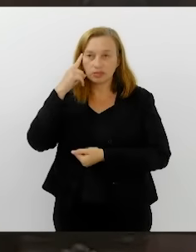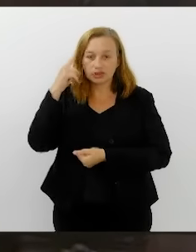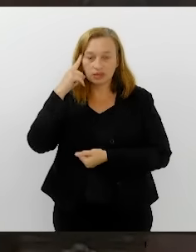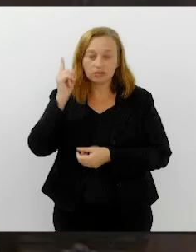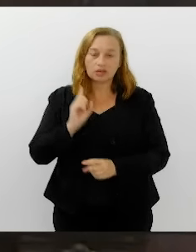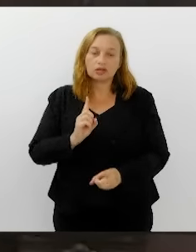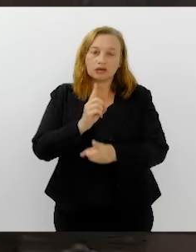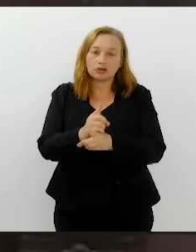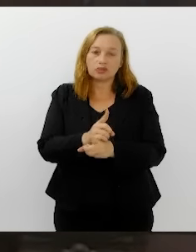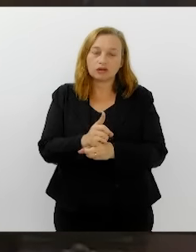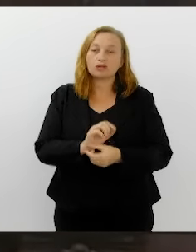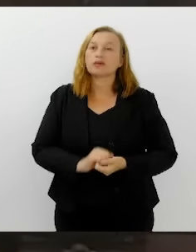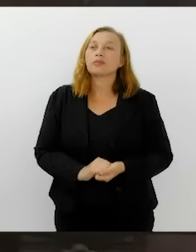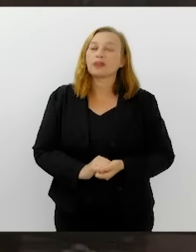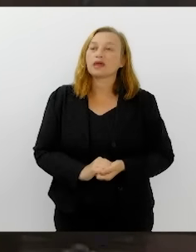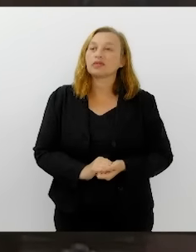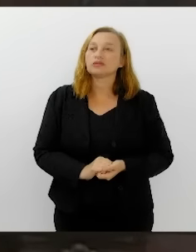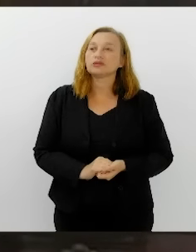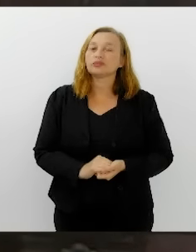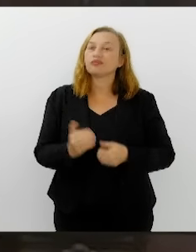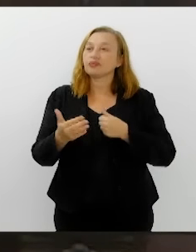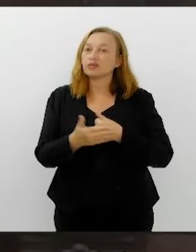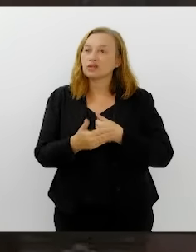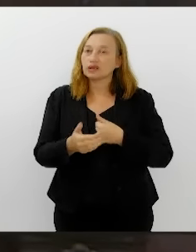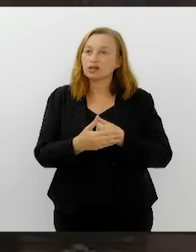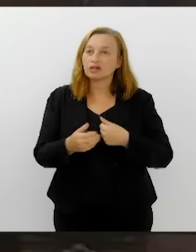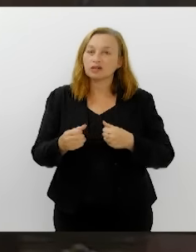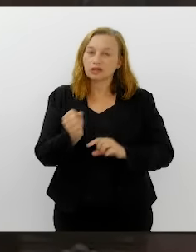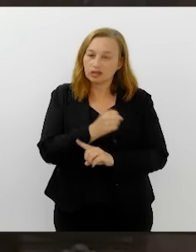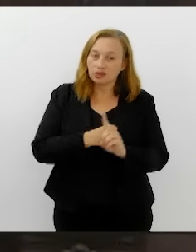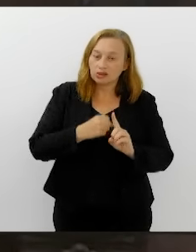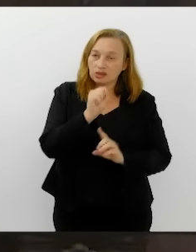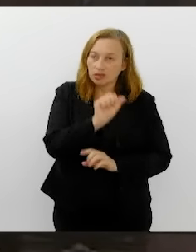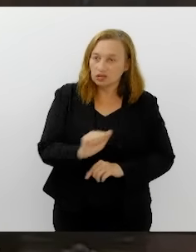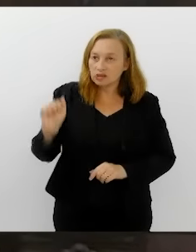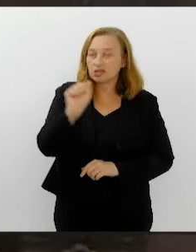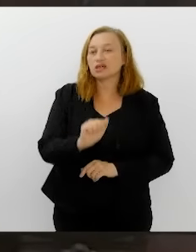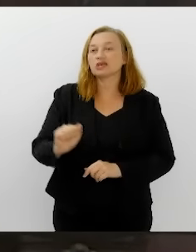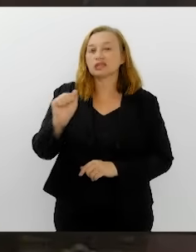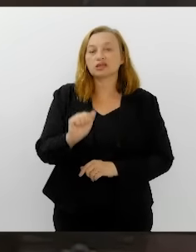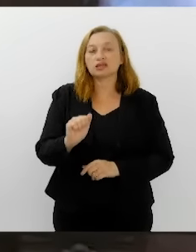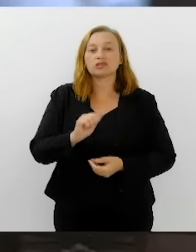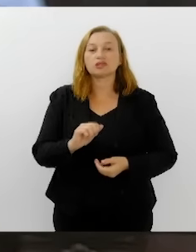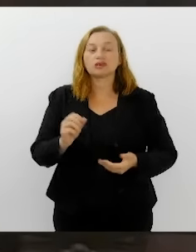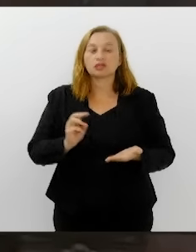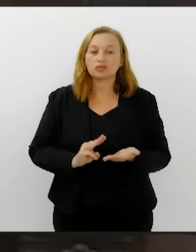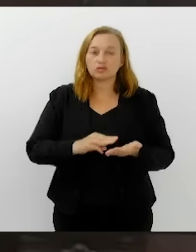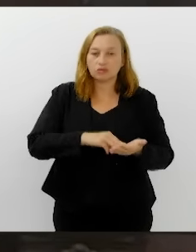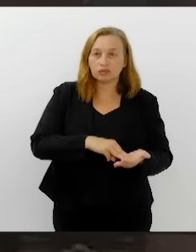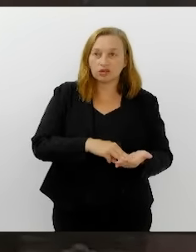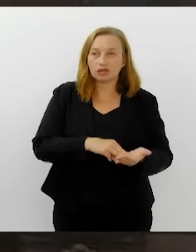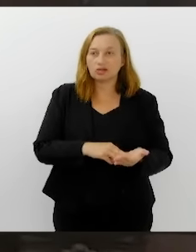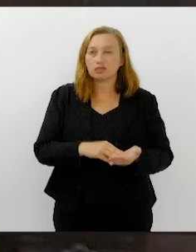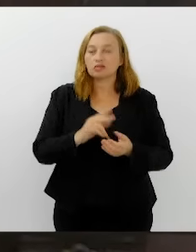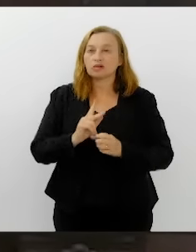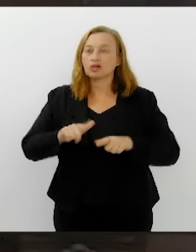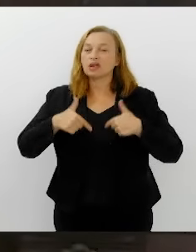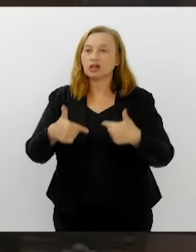encontra-se condensada no carisma da associação, que admoesta os seus membros para procurarem agir